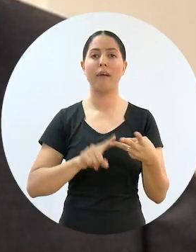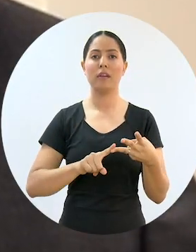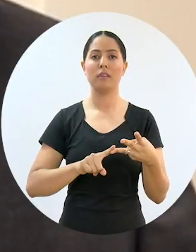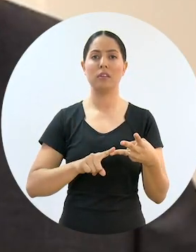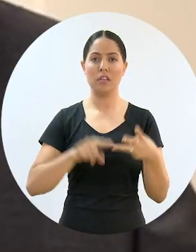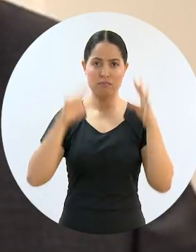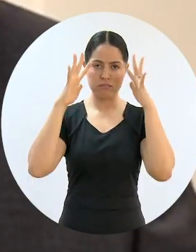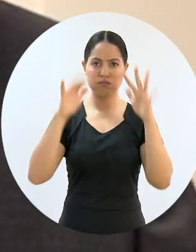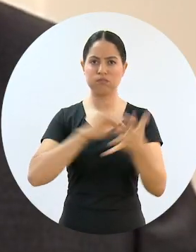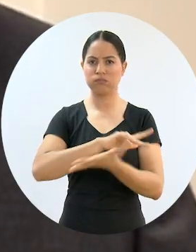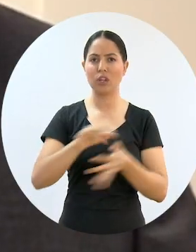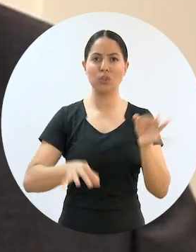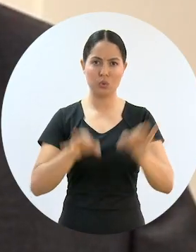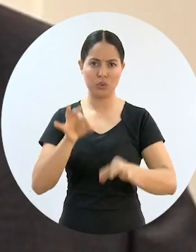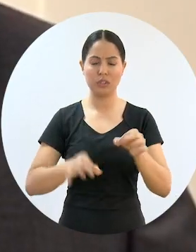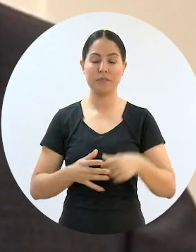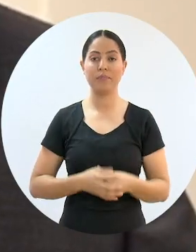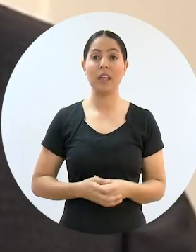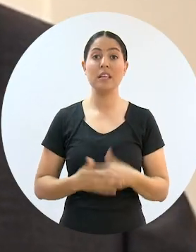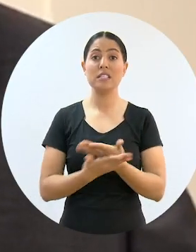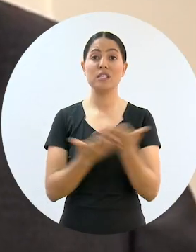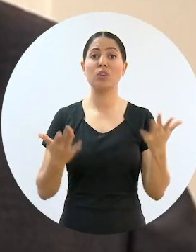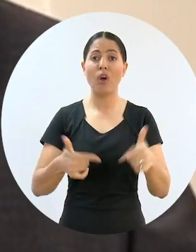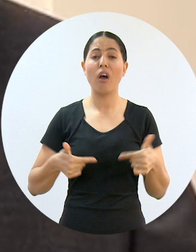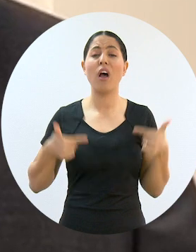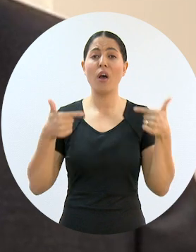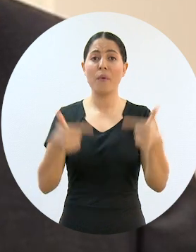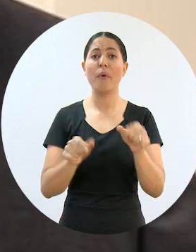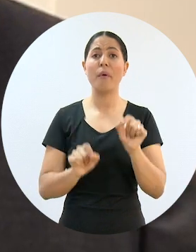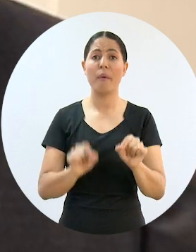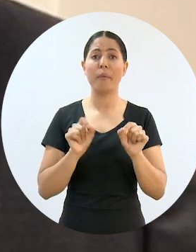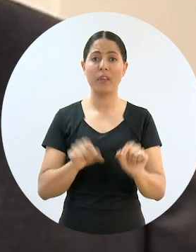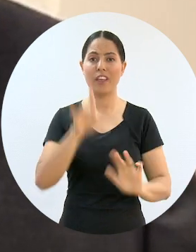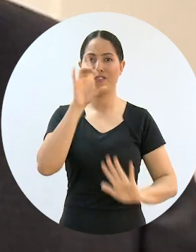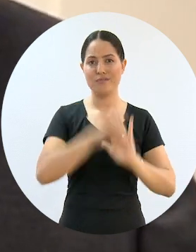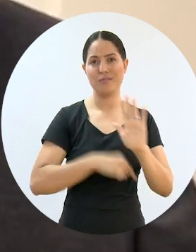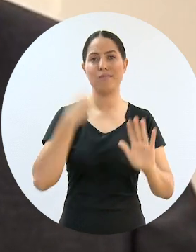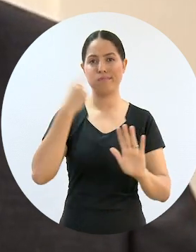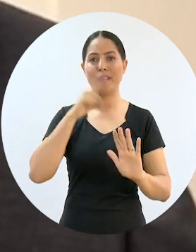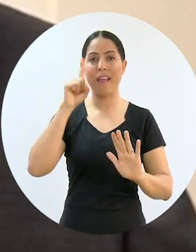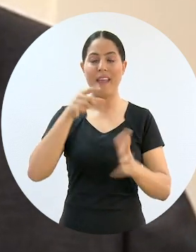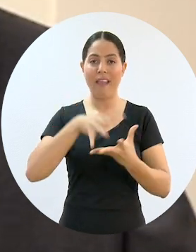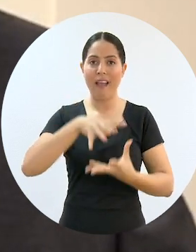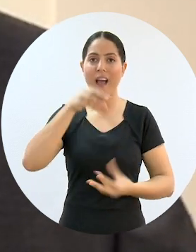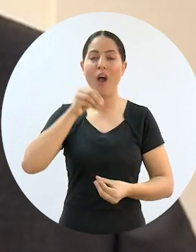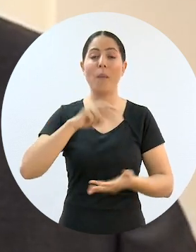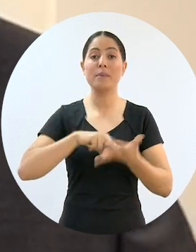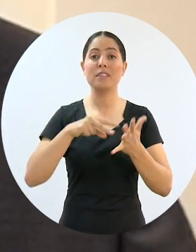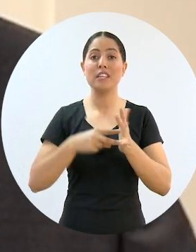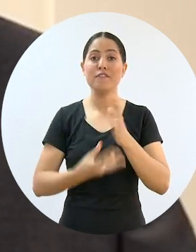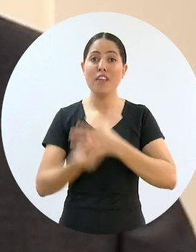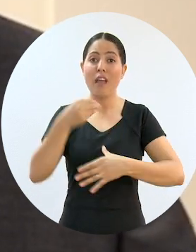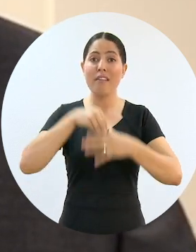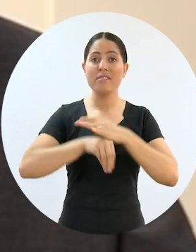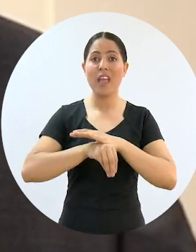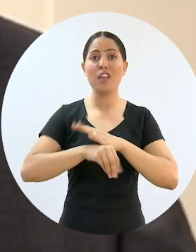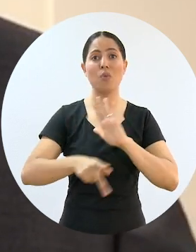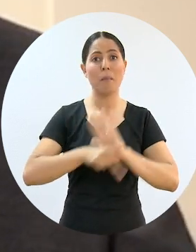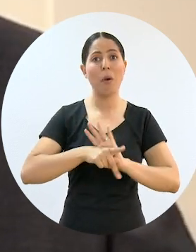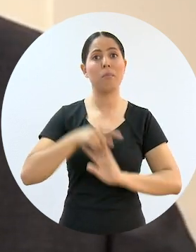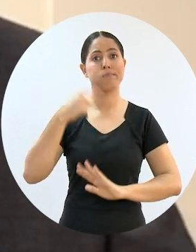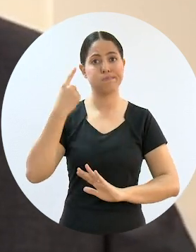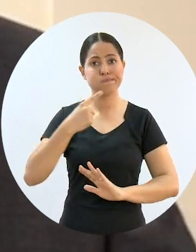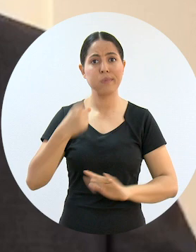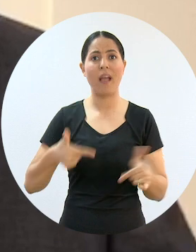falar, melhor será a advocacia do futuro. Prerrogativas que é a alma, a essência. Começamos as caravanas muito bem, com uma